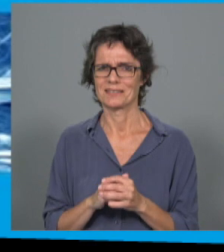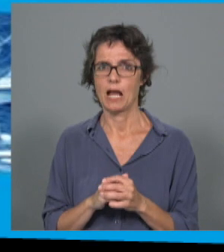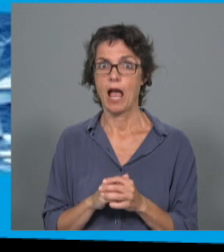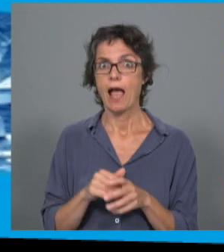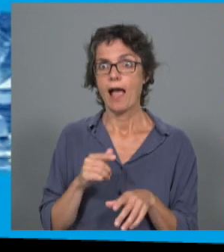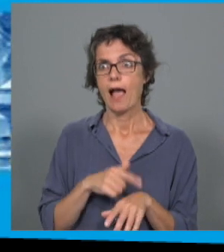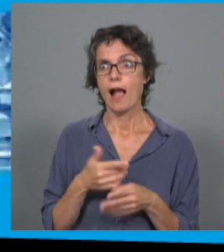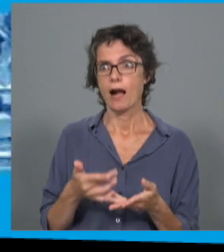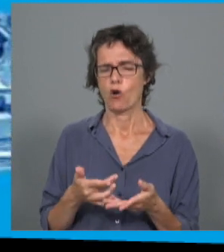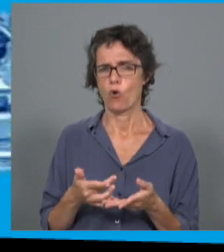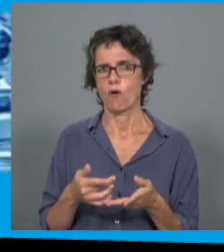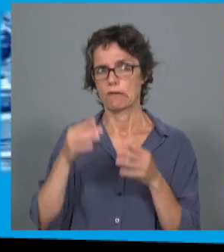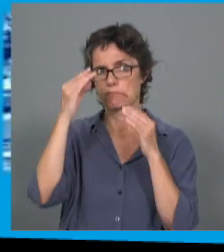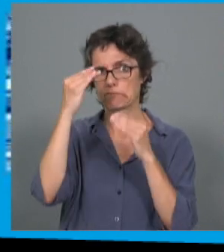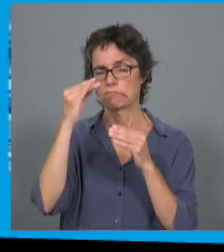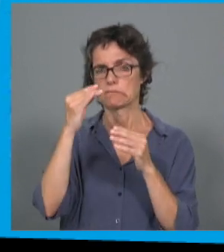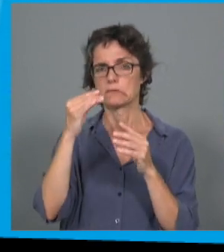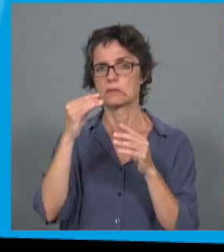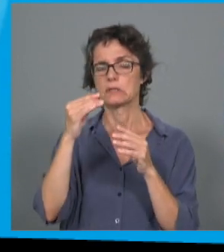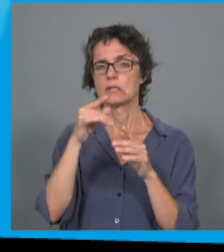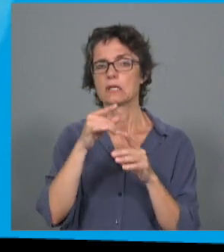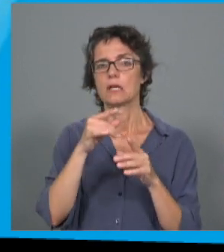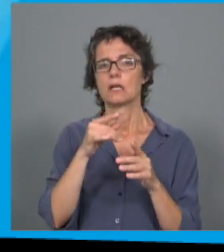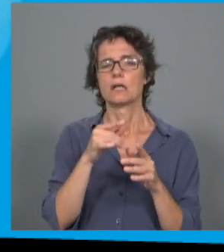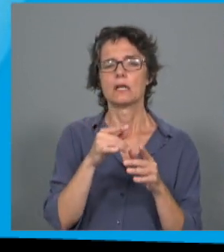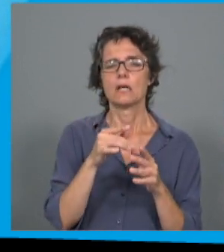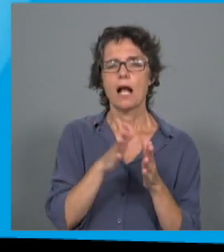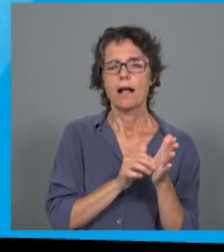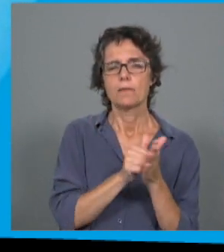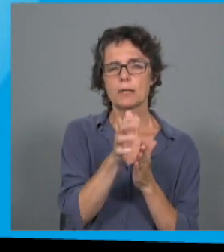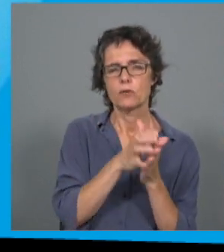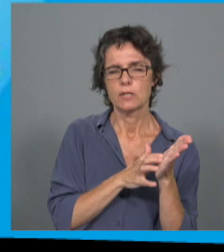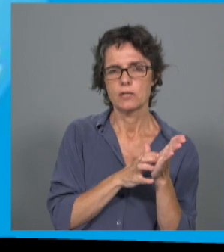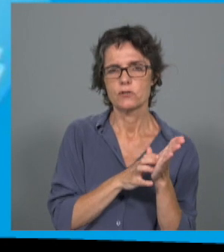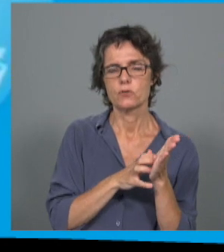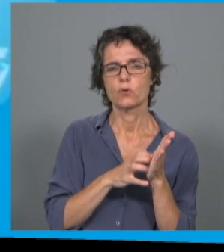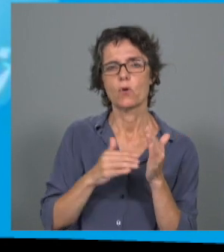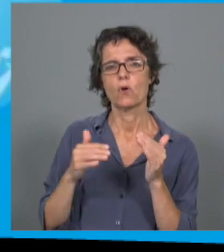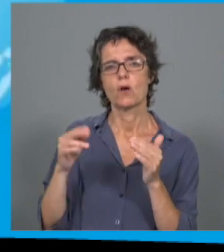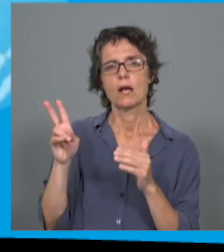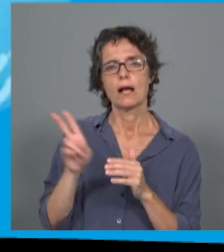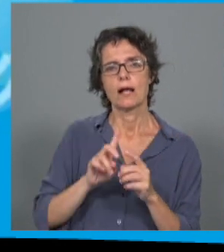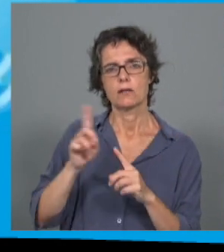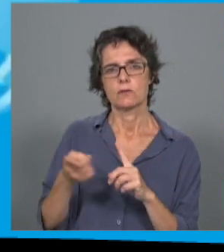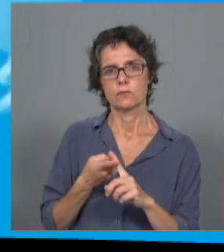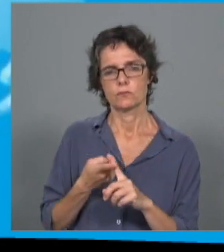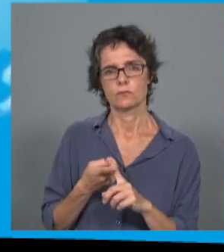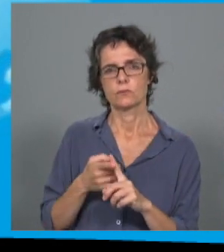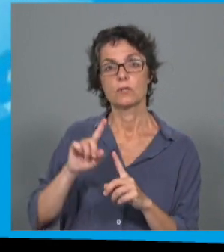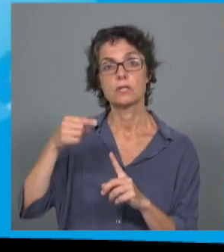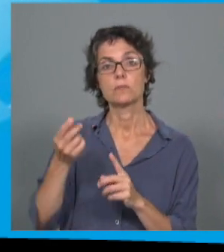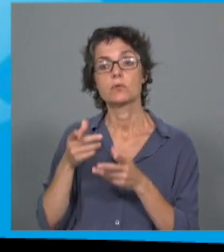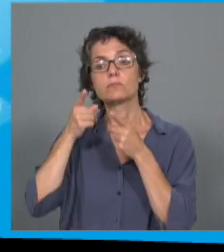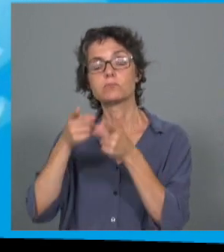momento irei lecionar propedêutica bíblica ao 2º ano e introdução à Bíblia ao